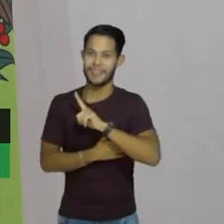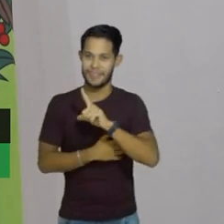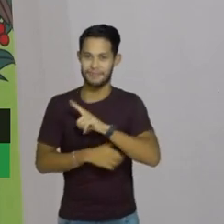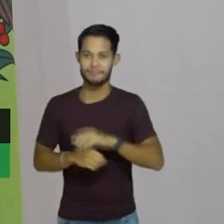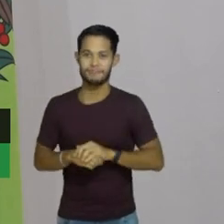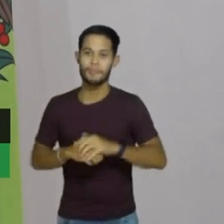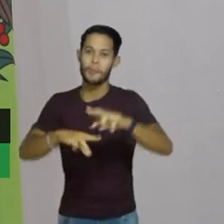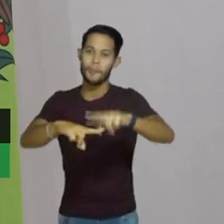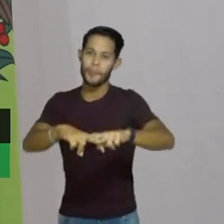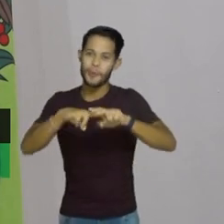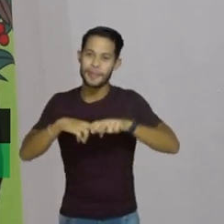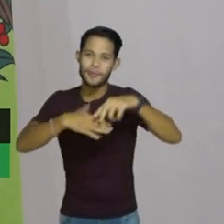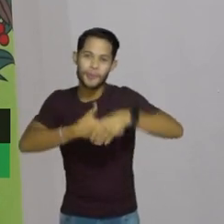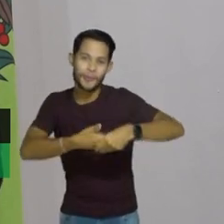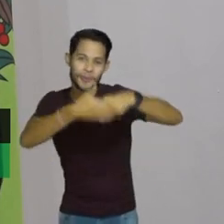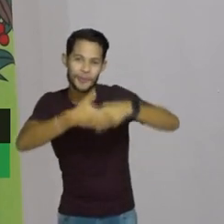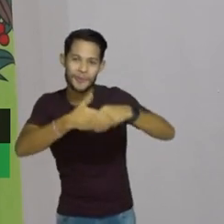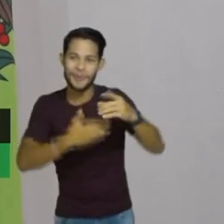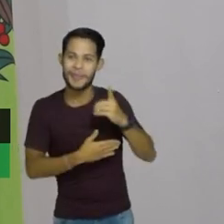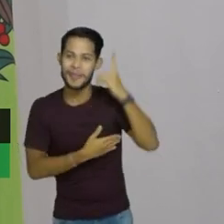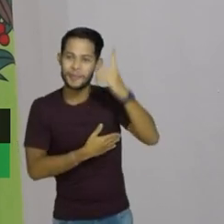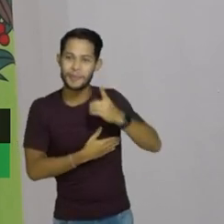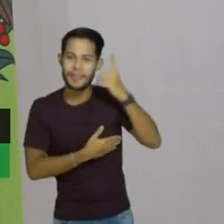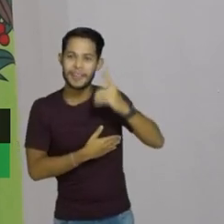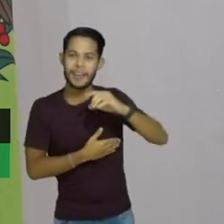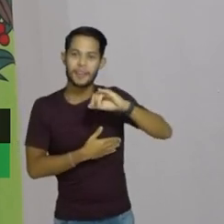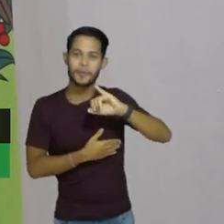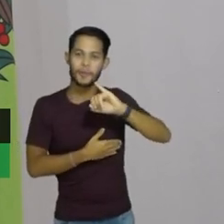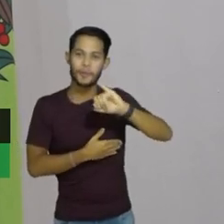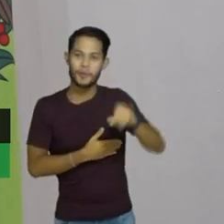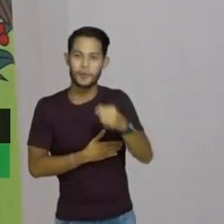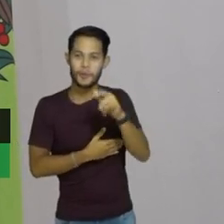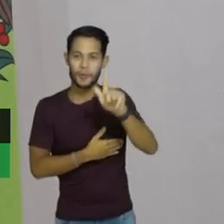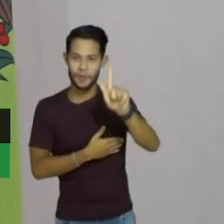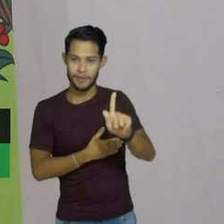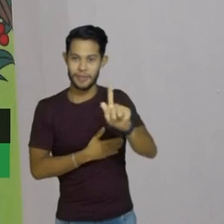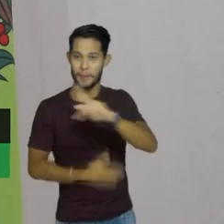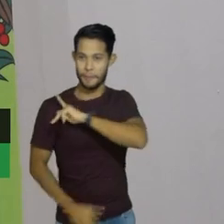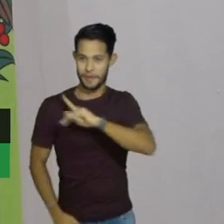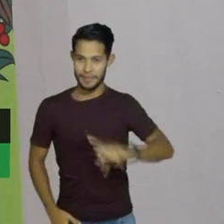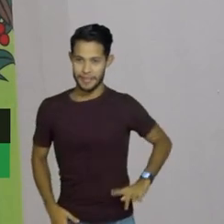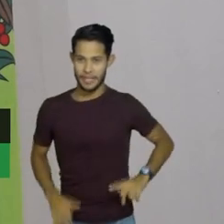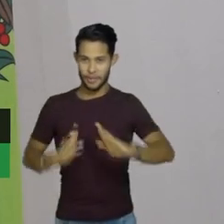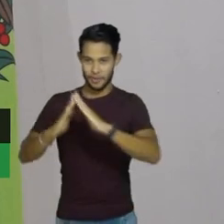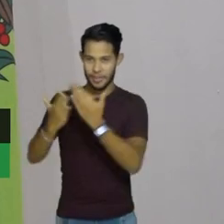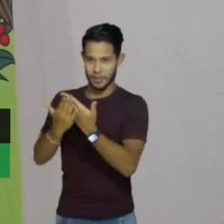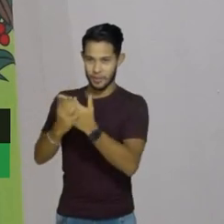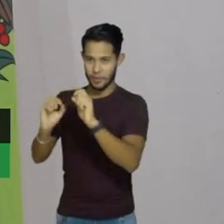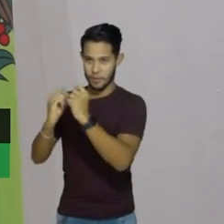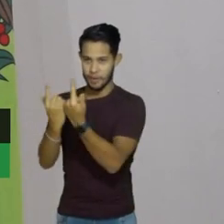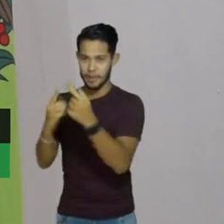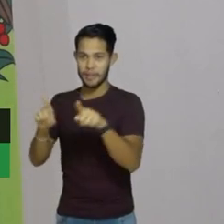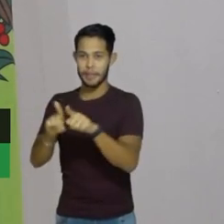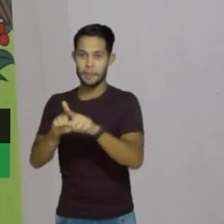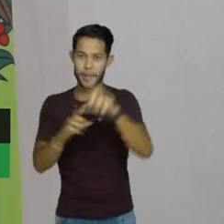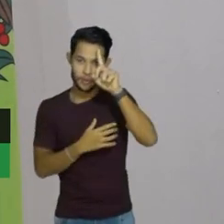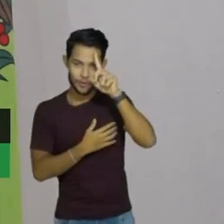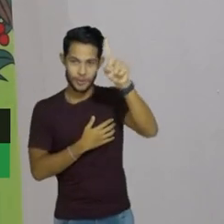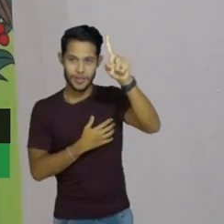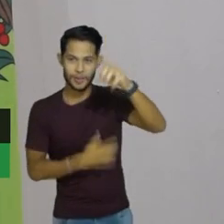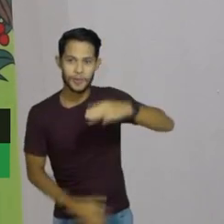cumprimento respeitoso ao deputado Júlio Garcia, que é o presidente da escola nesse biênio, a diretora Marlene Fengler, e fazer aqui um